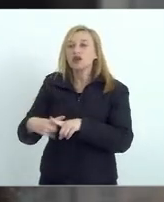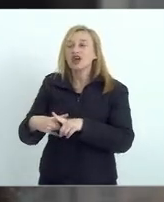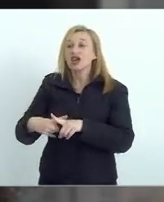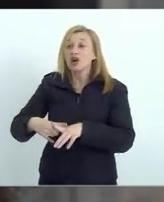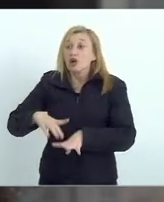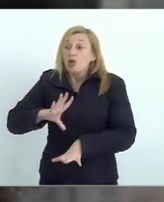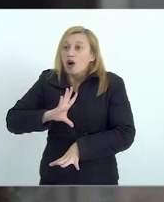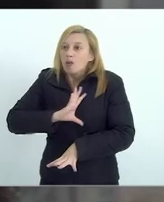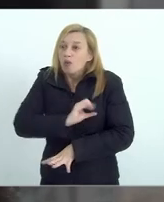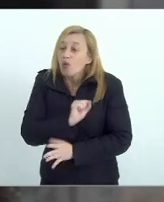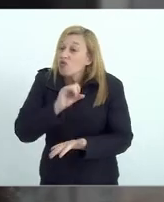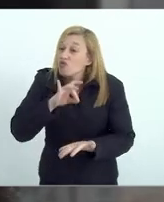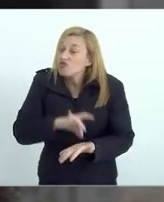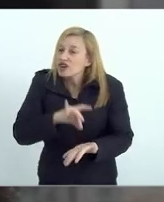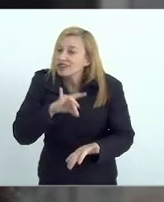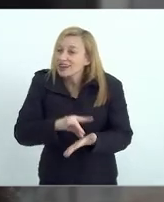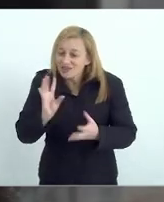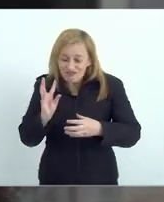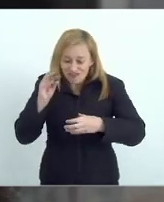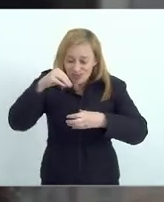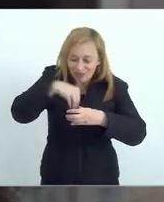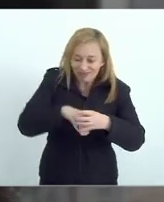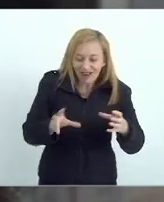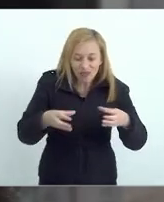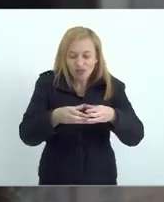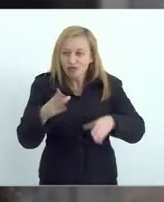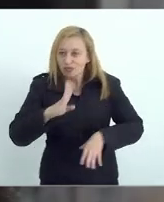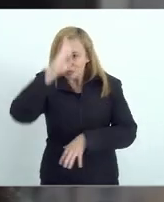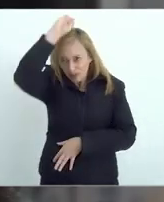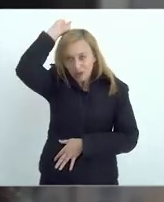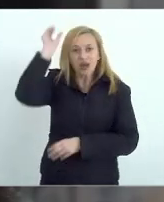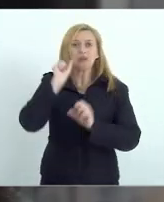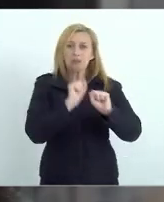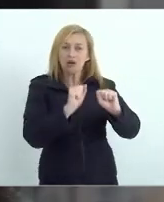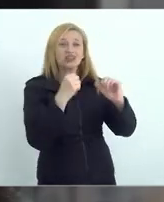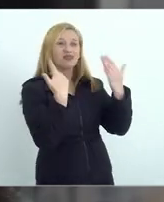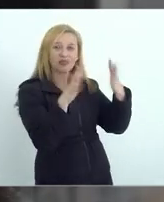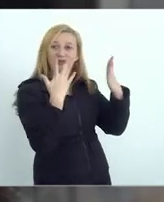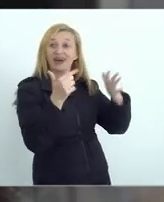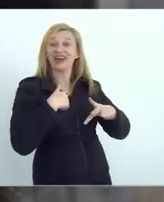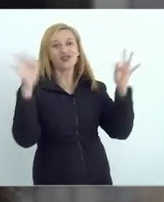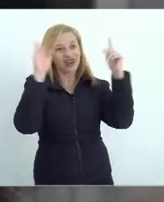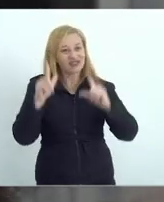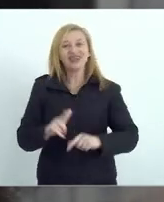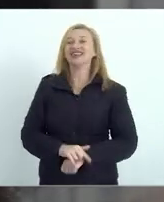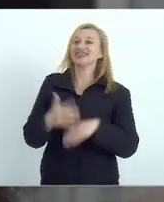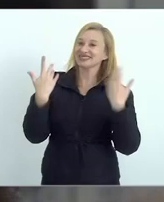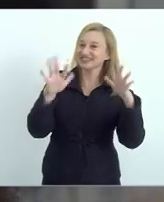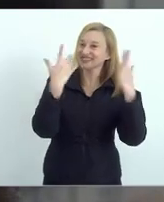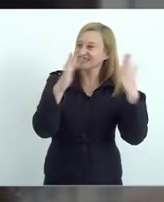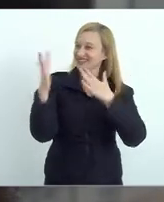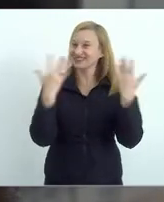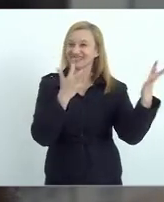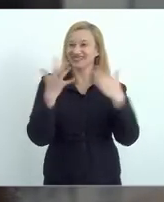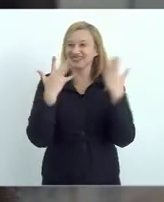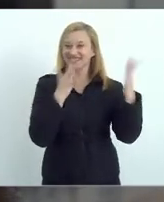paixão por ingressar no Corpo de Bombeiros vocês podem applaudir que eu vou ficar feliz